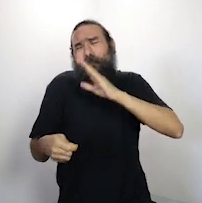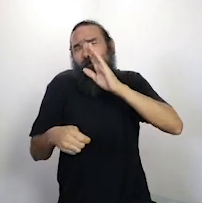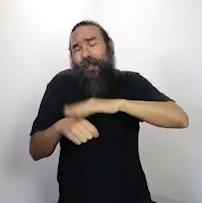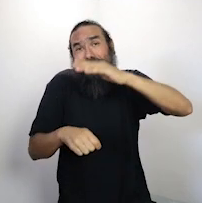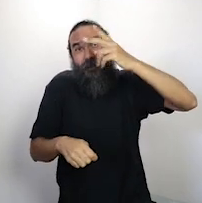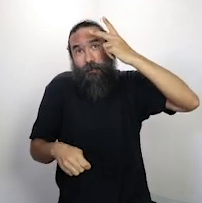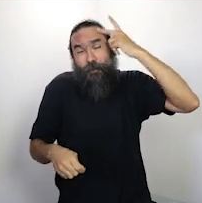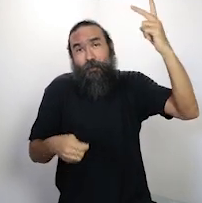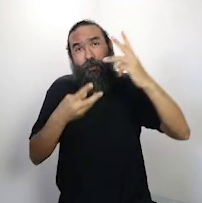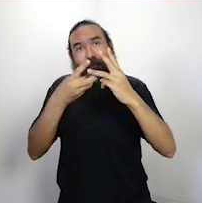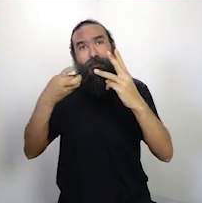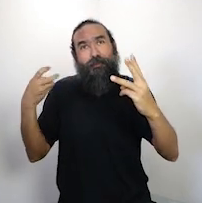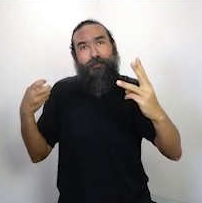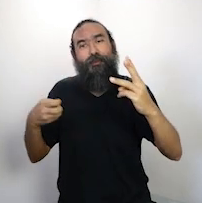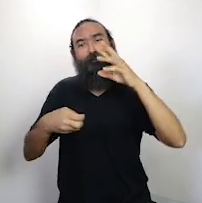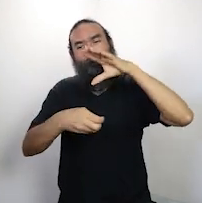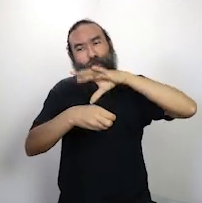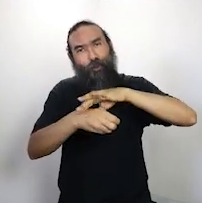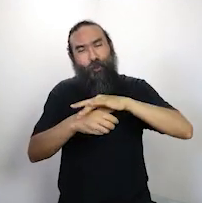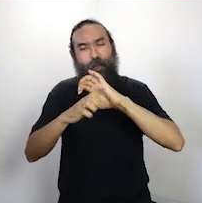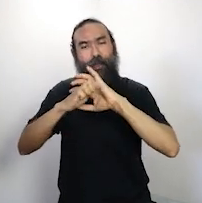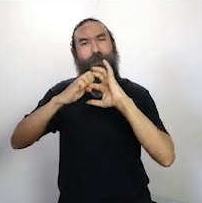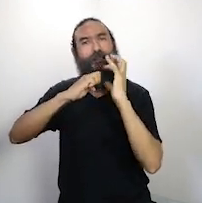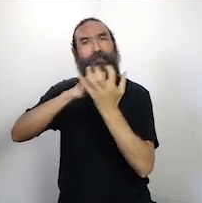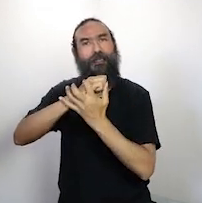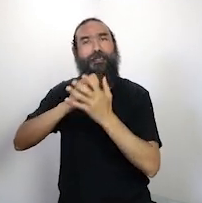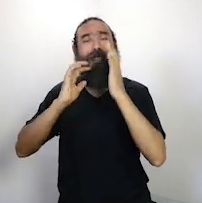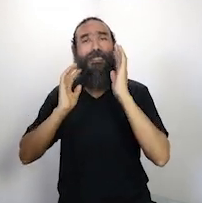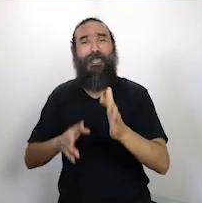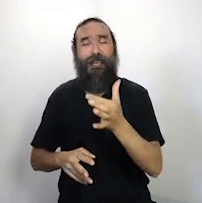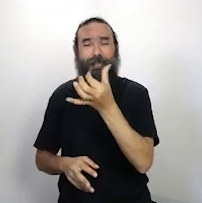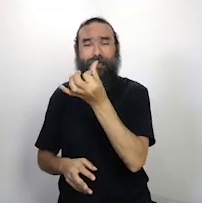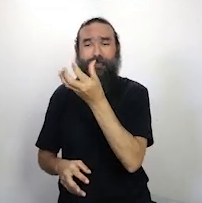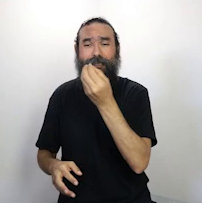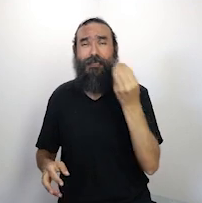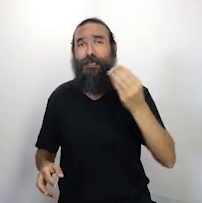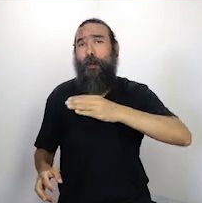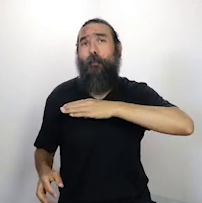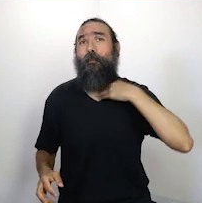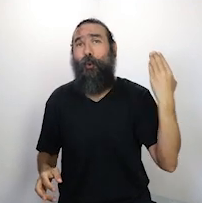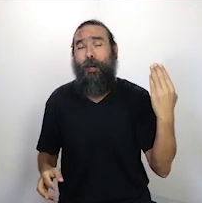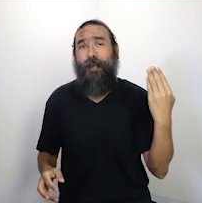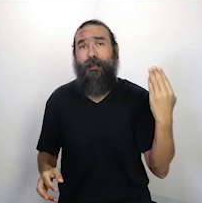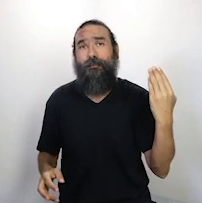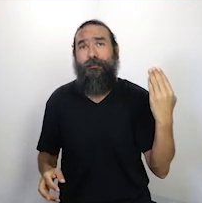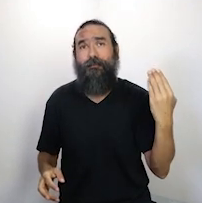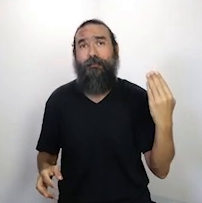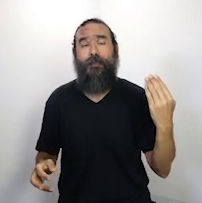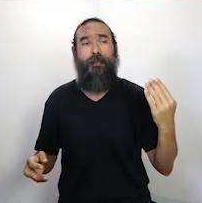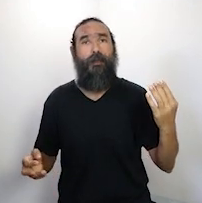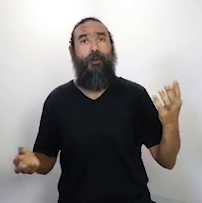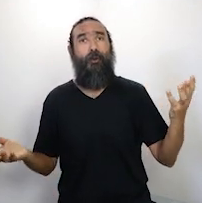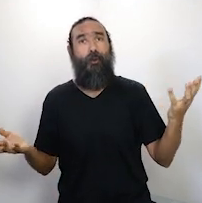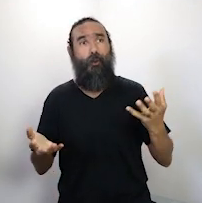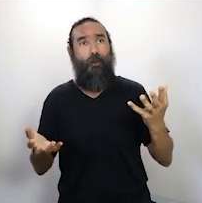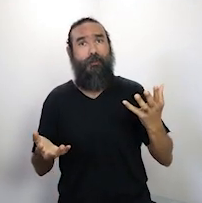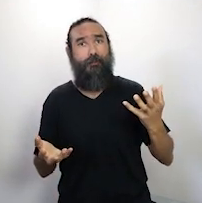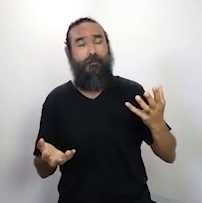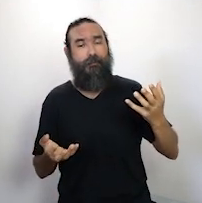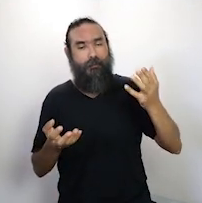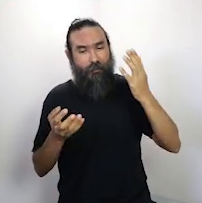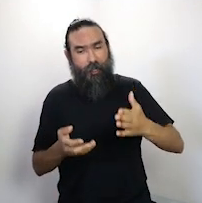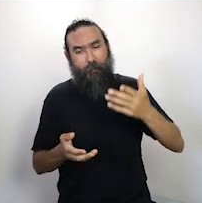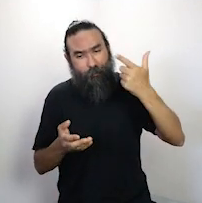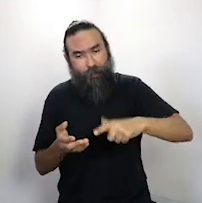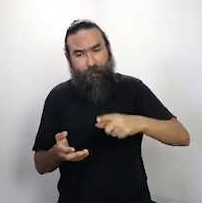já morreram. Mais de 600, na verdade. Uma delas, inclusive, foi comunicada às 17 horas de hoje pelo nosso amigo